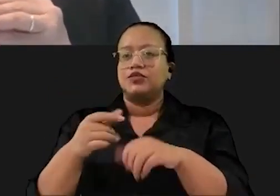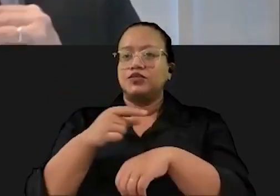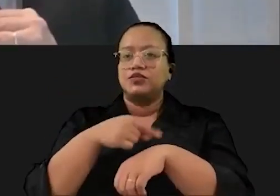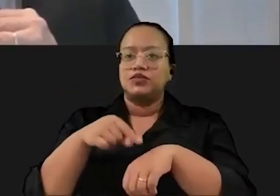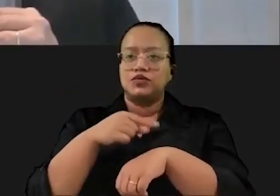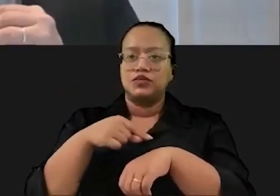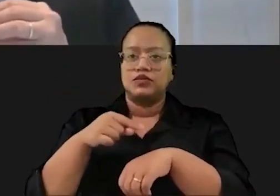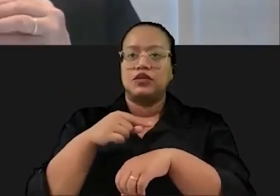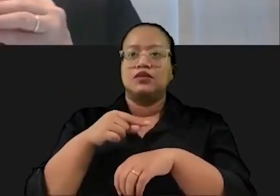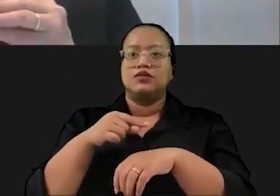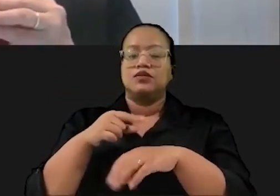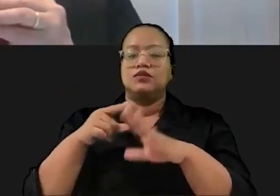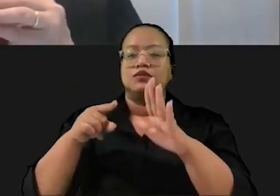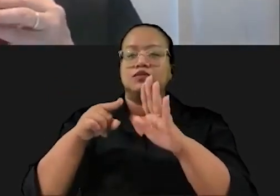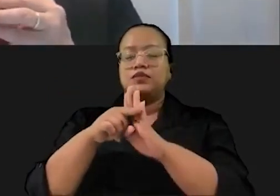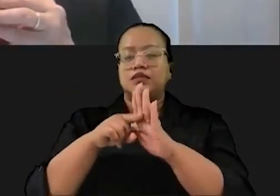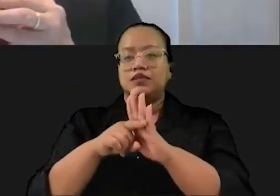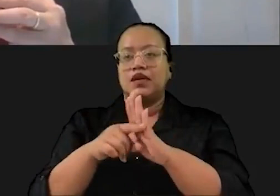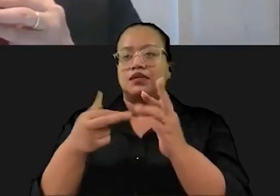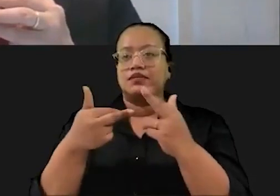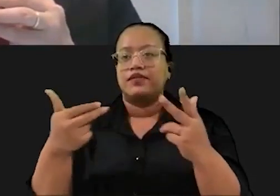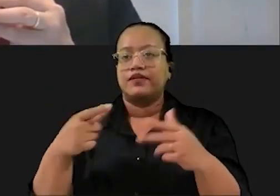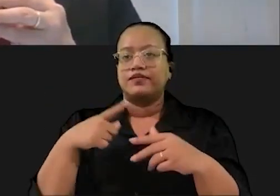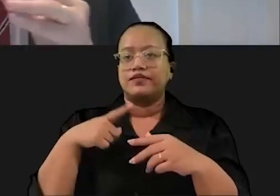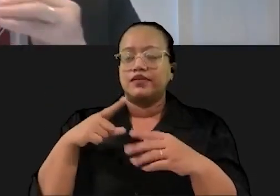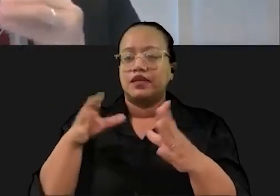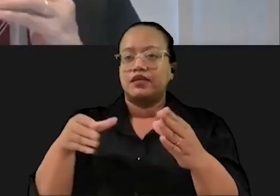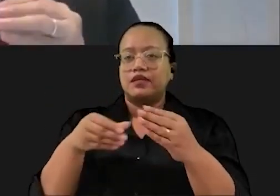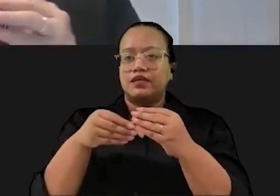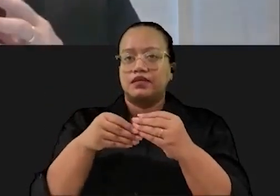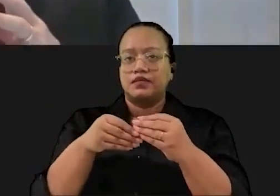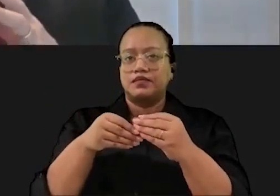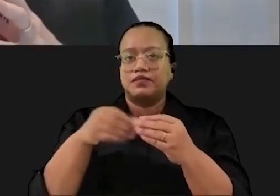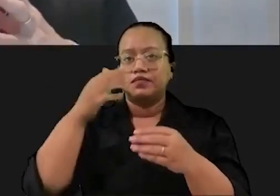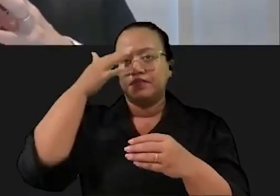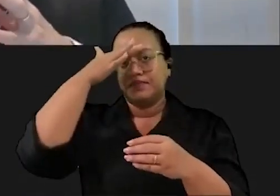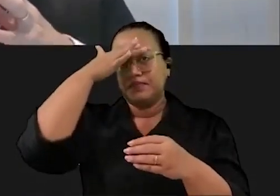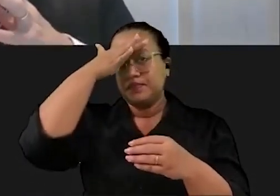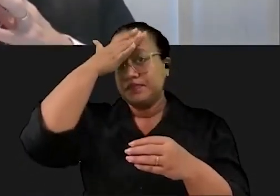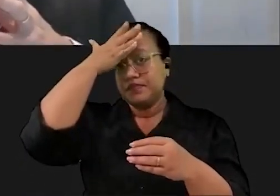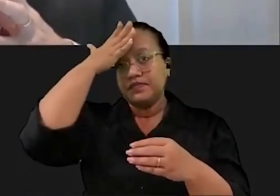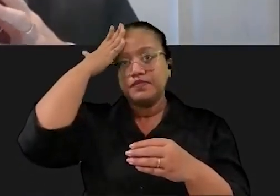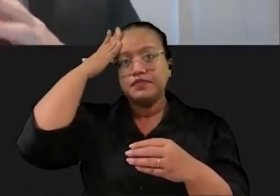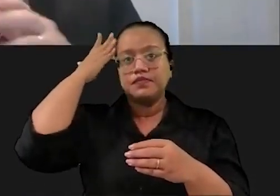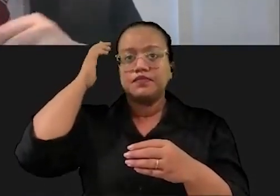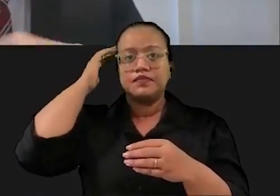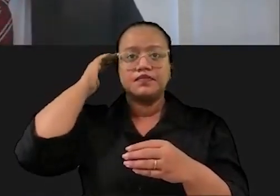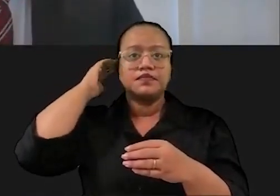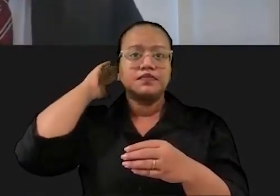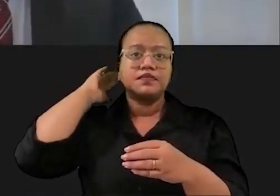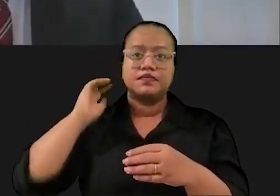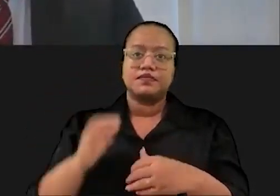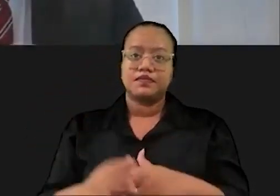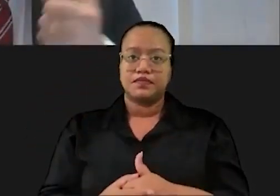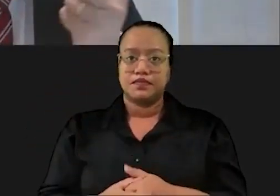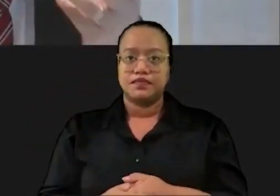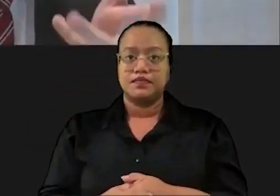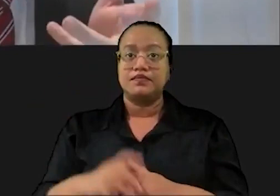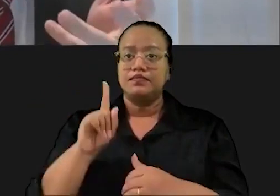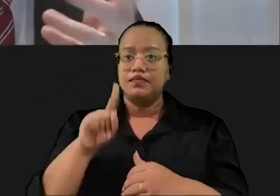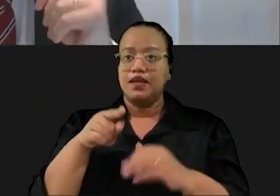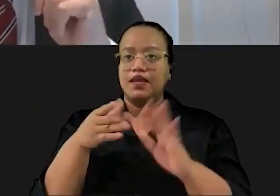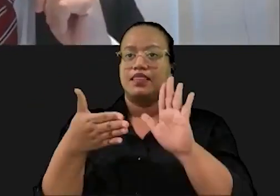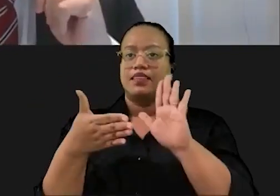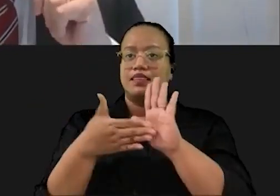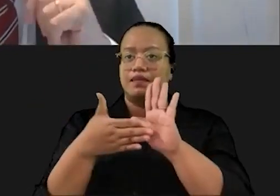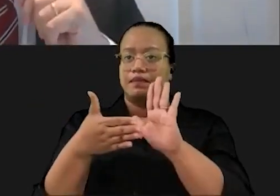será demonstrado até na quarta-feira, está na pauta do dia, é algo muito importante para a gente, e a gente já tem